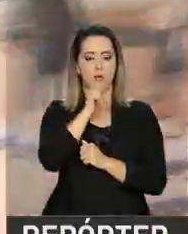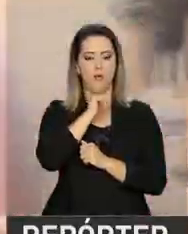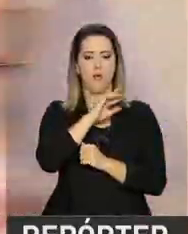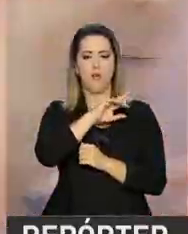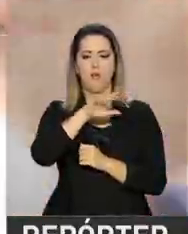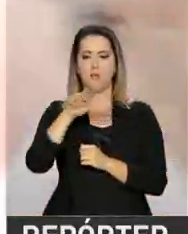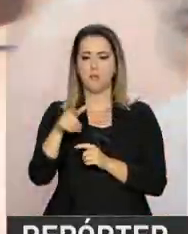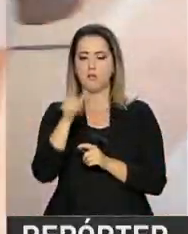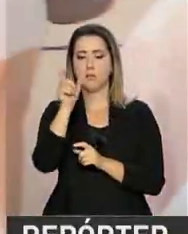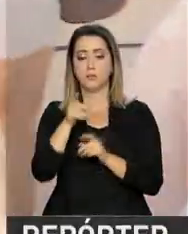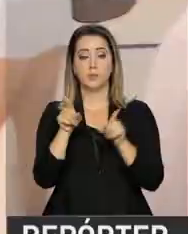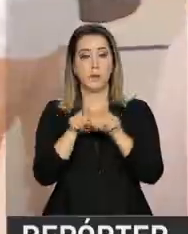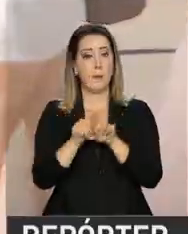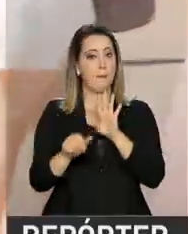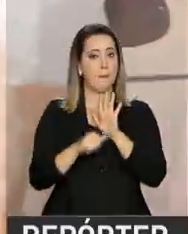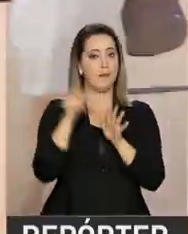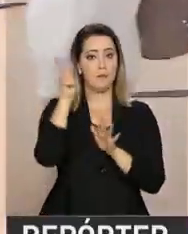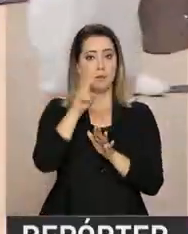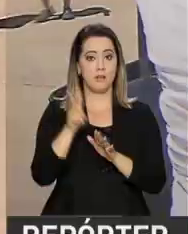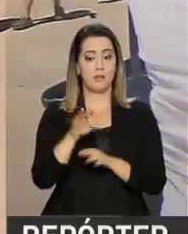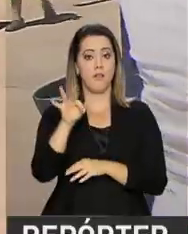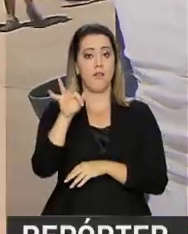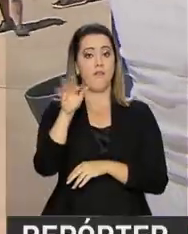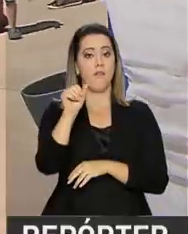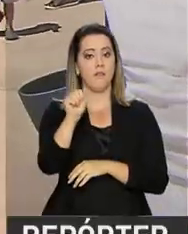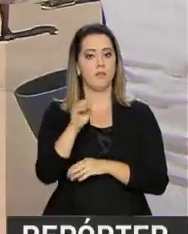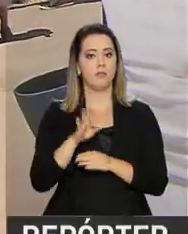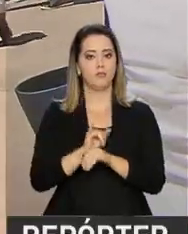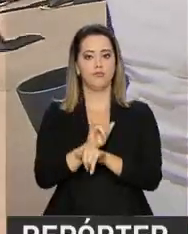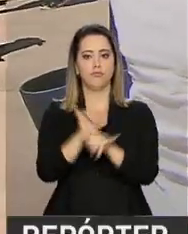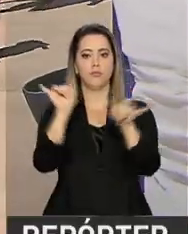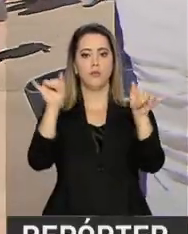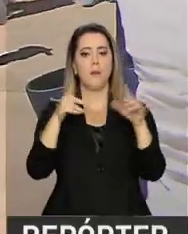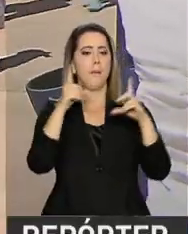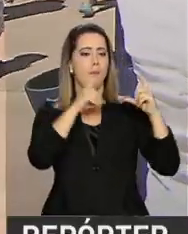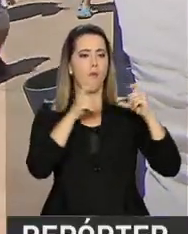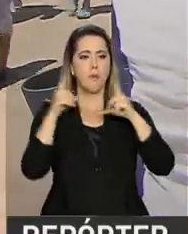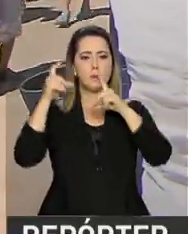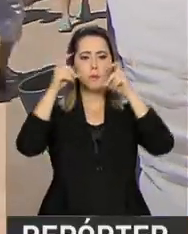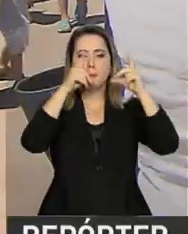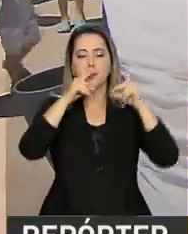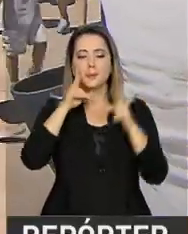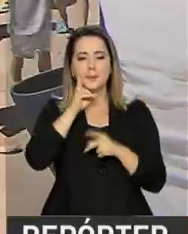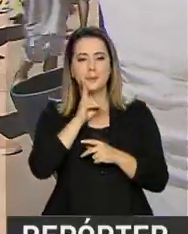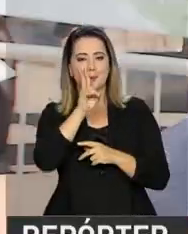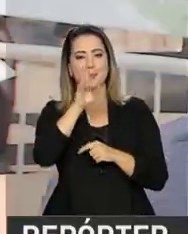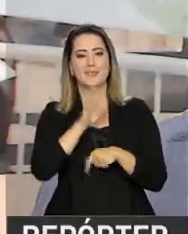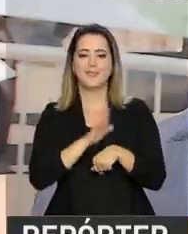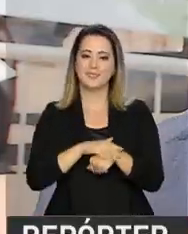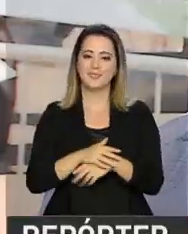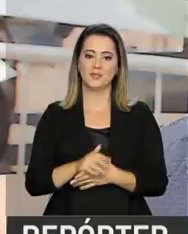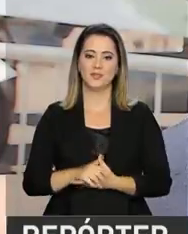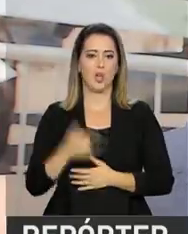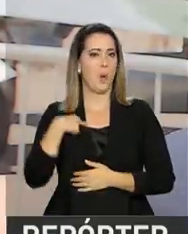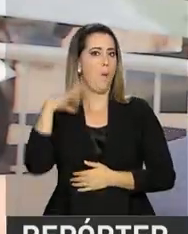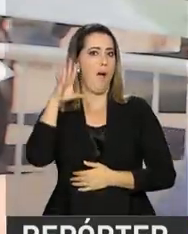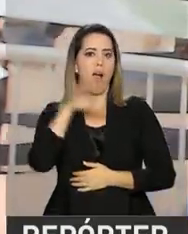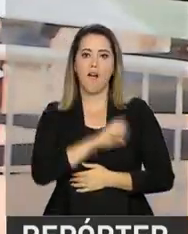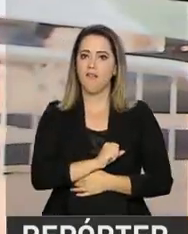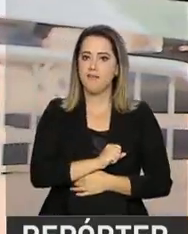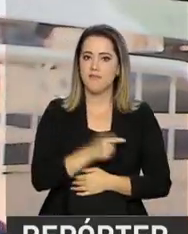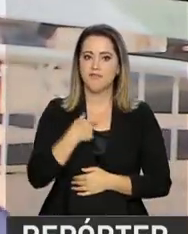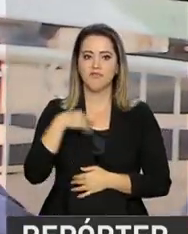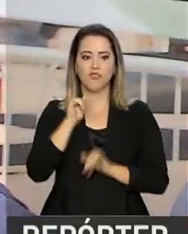pela primeira vez à base aérea de Brasília. E não podiam faltar fotos para registrar o momento. Ah, tô adorando, né?